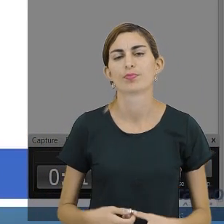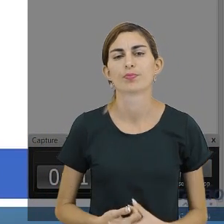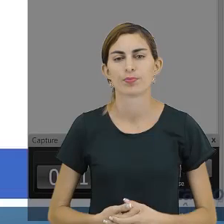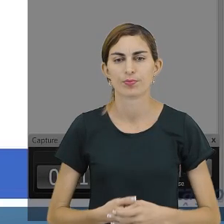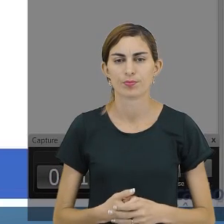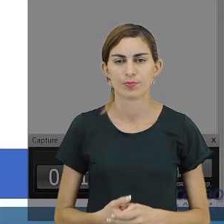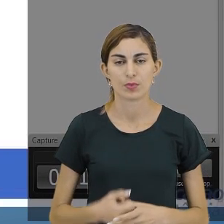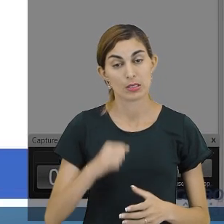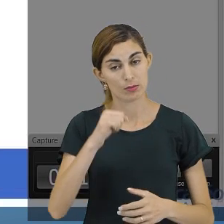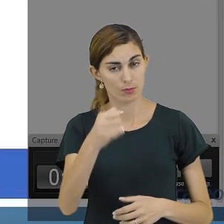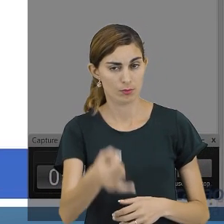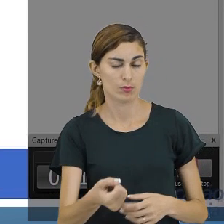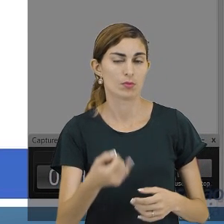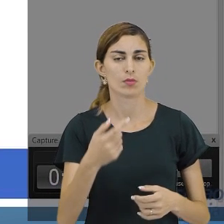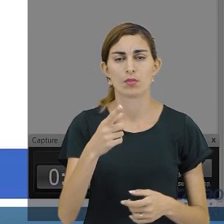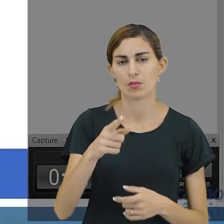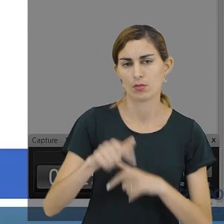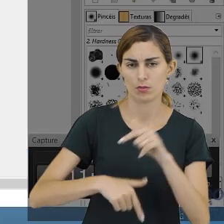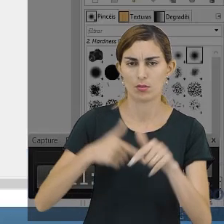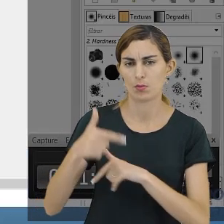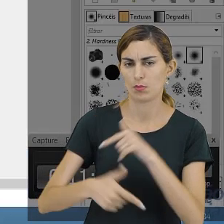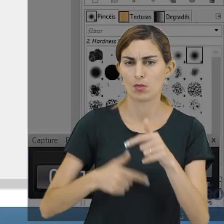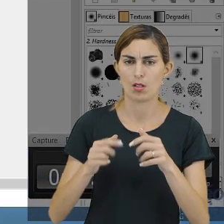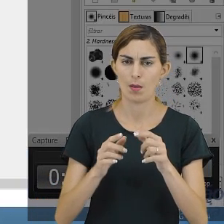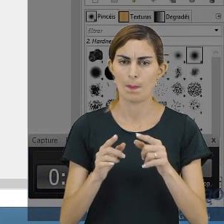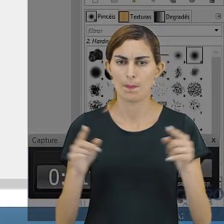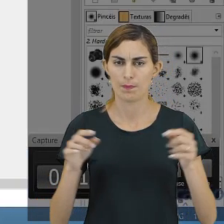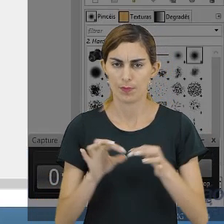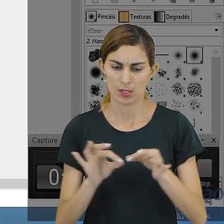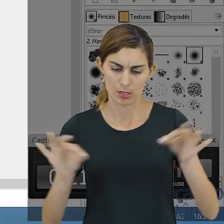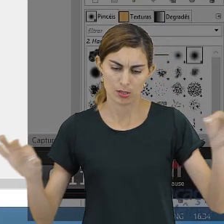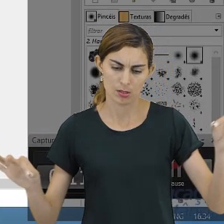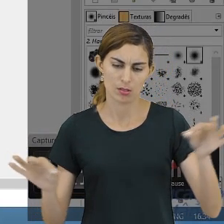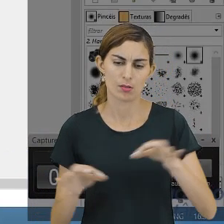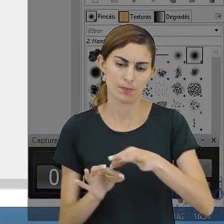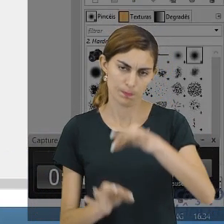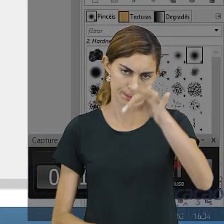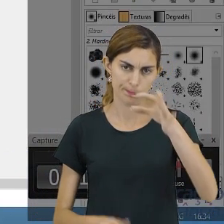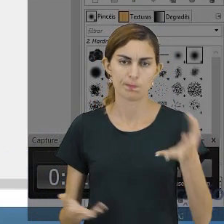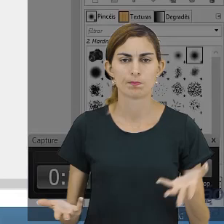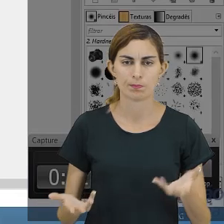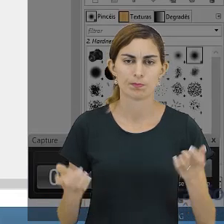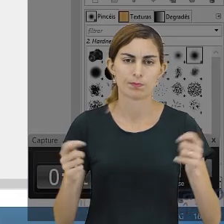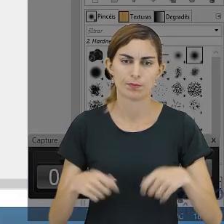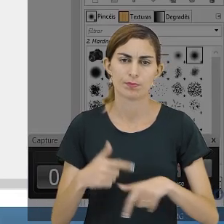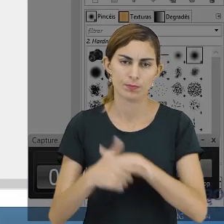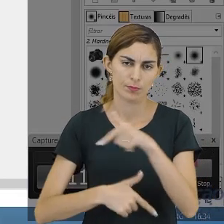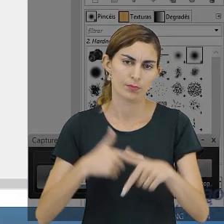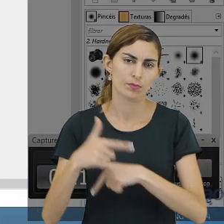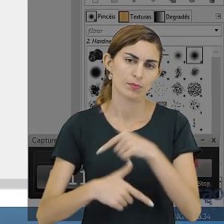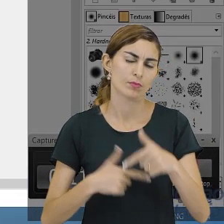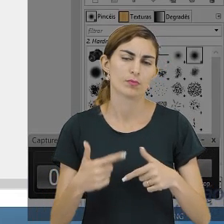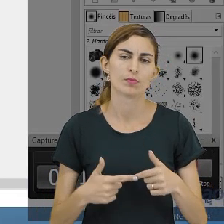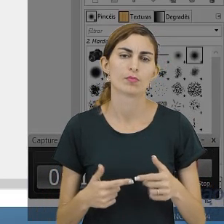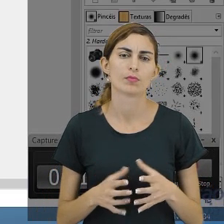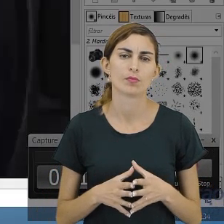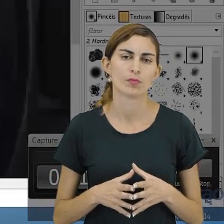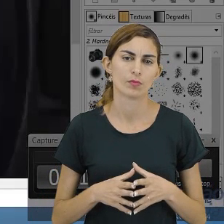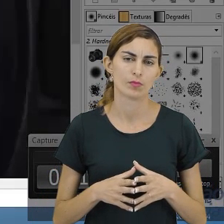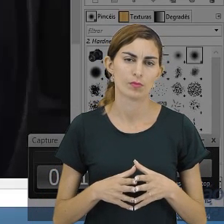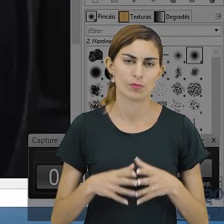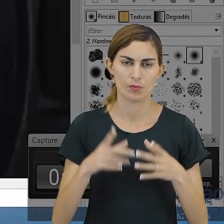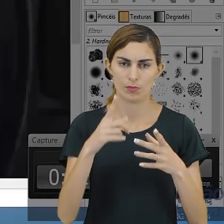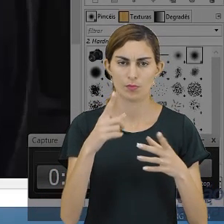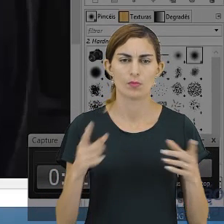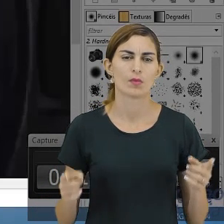particular. Se nós vamos trabalhar com um pouquinho mais de espaço, ou pelo menos para trabalhar aqui com...